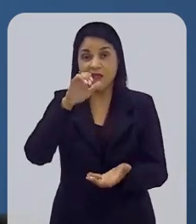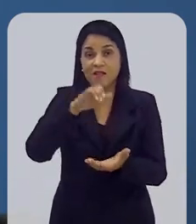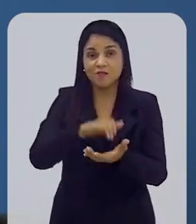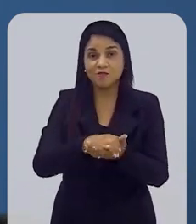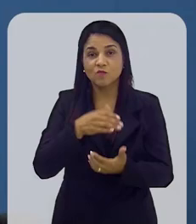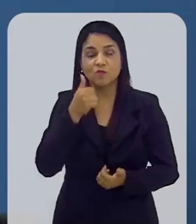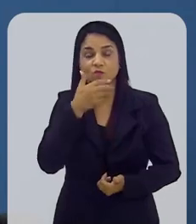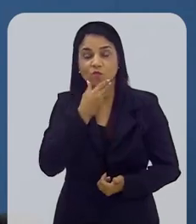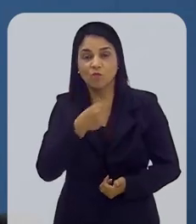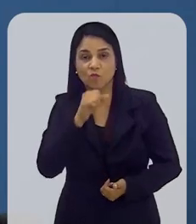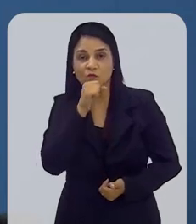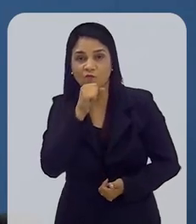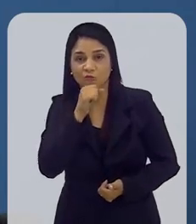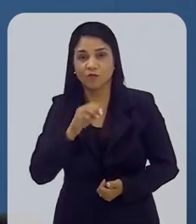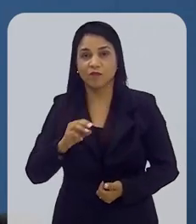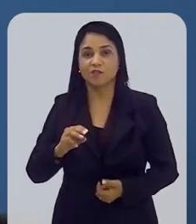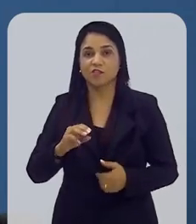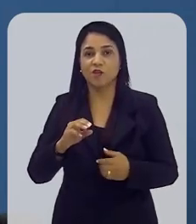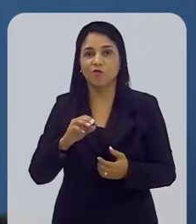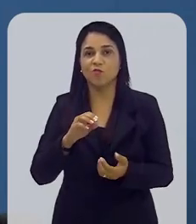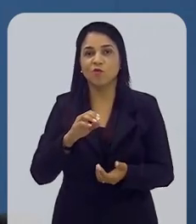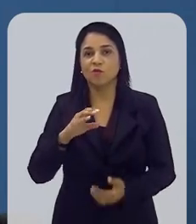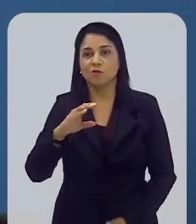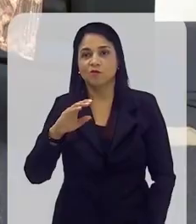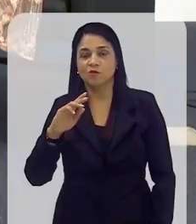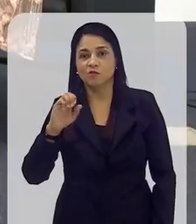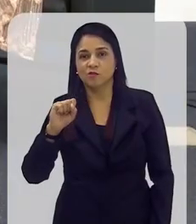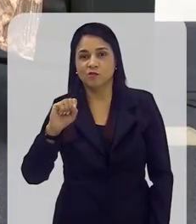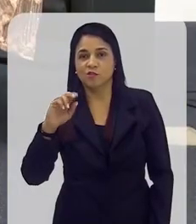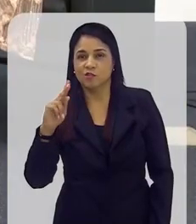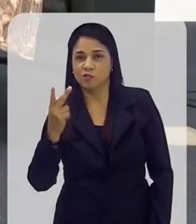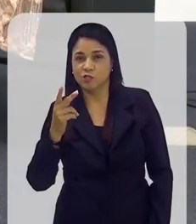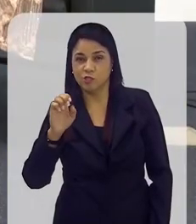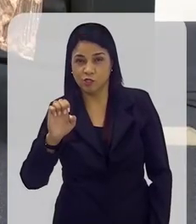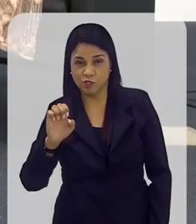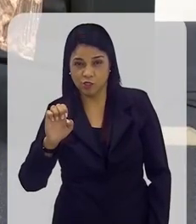Rio, e ele veio fundar a Shell aqui no Rio, e